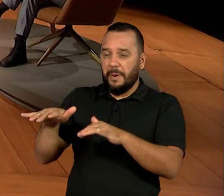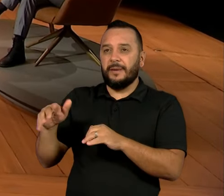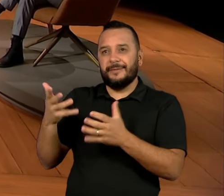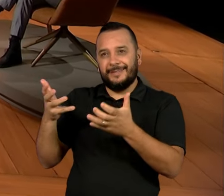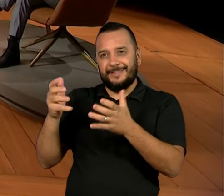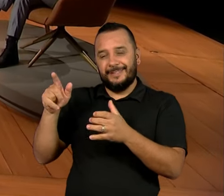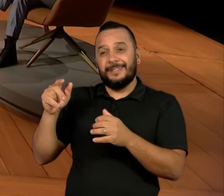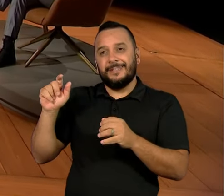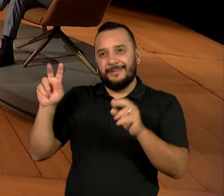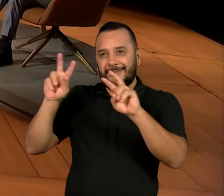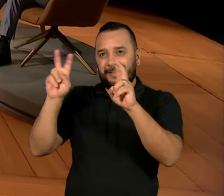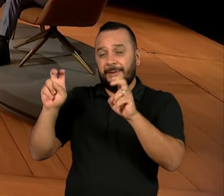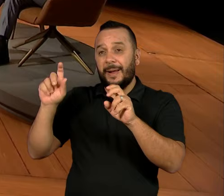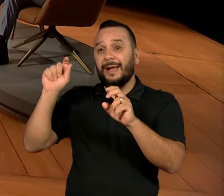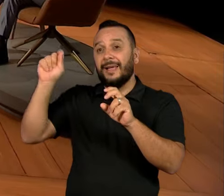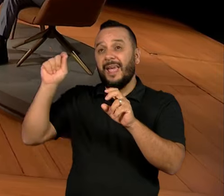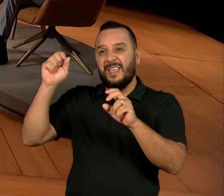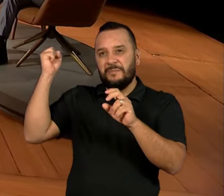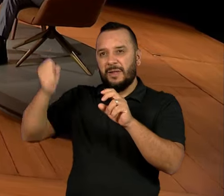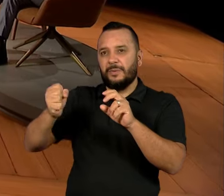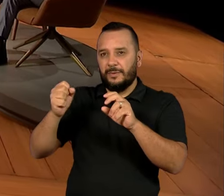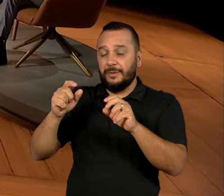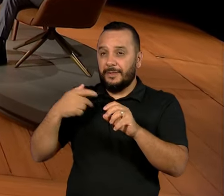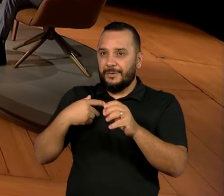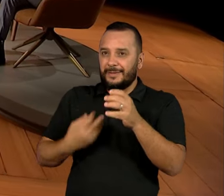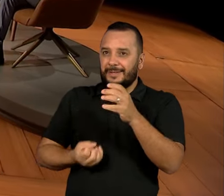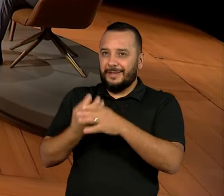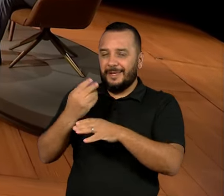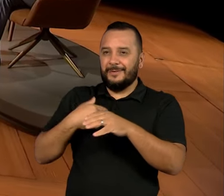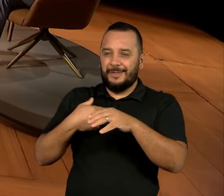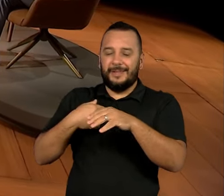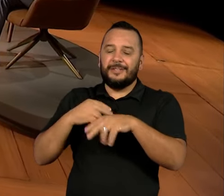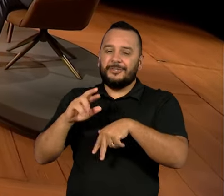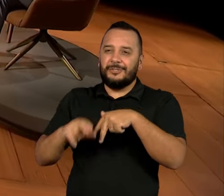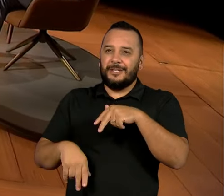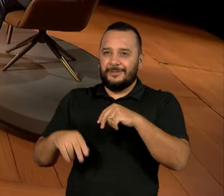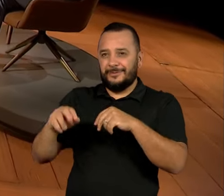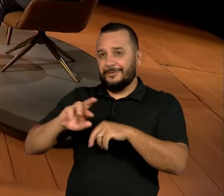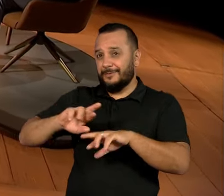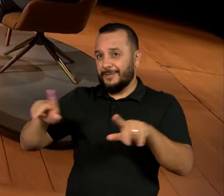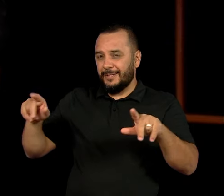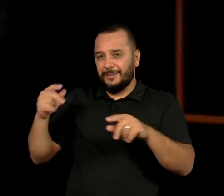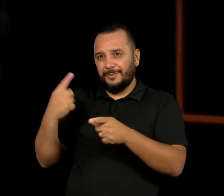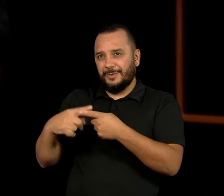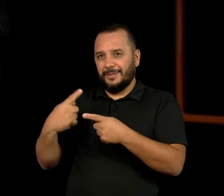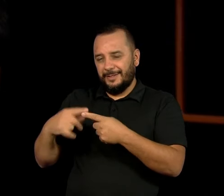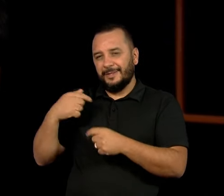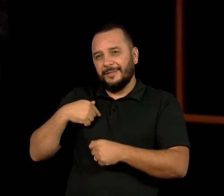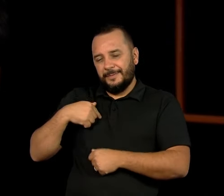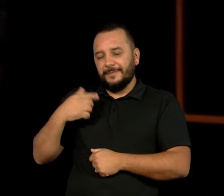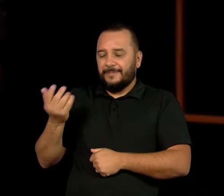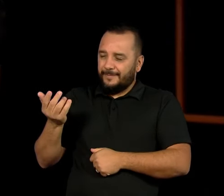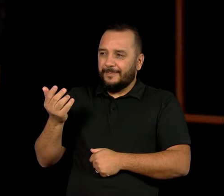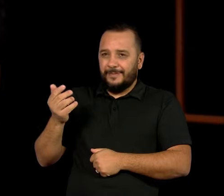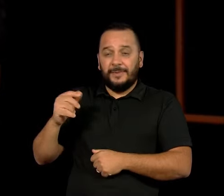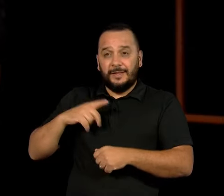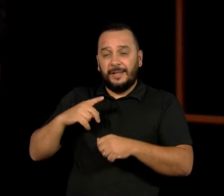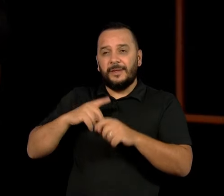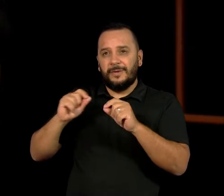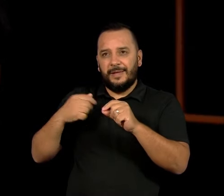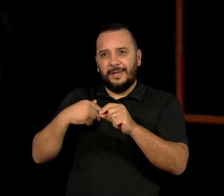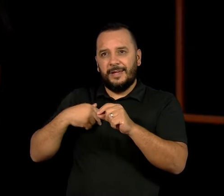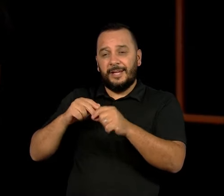com Quem Matou, e eu queria um gênero diferente, porque eu tinha feito uma novela histórica, Escravizauro, uma novela contemporânea, que era Prova de